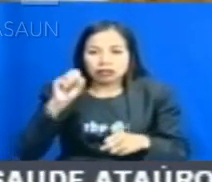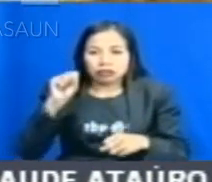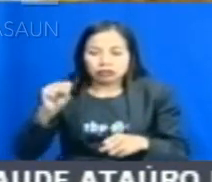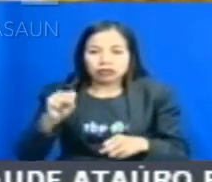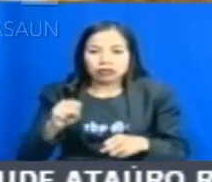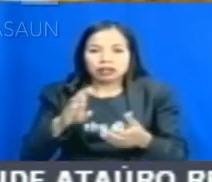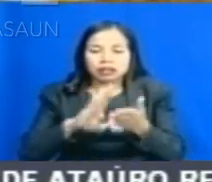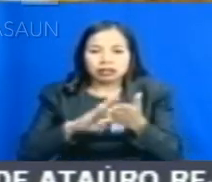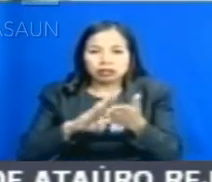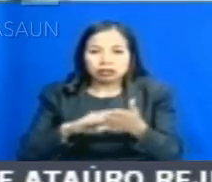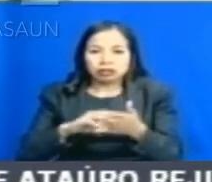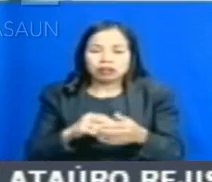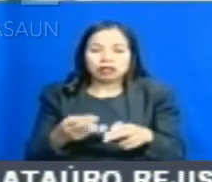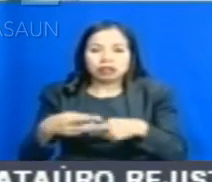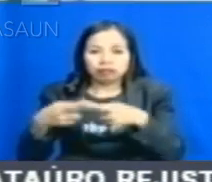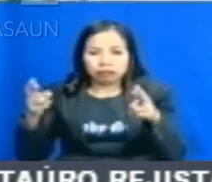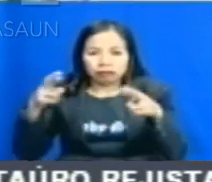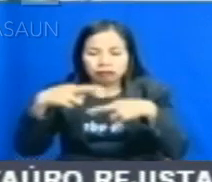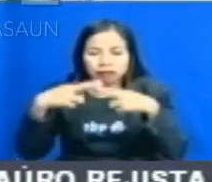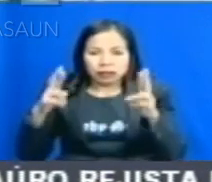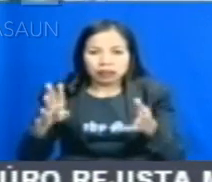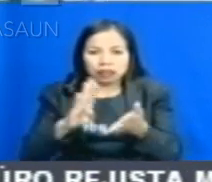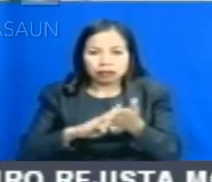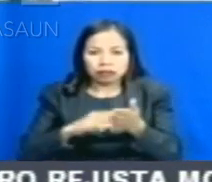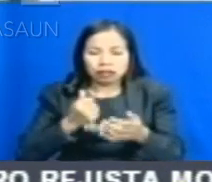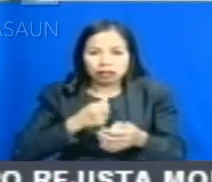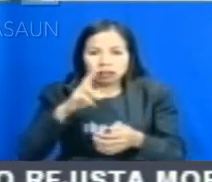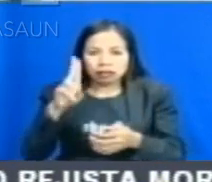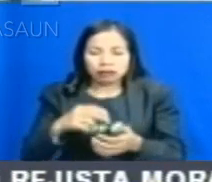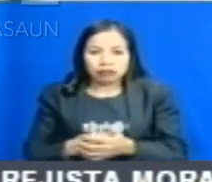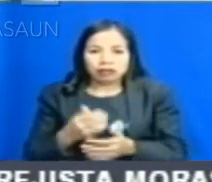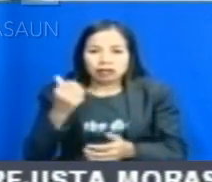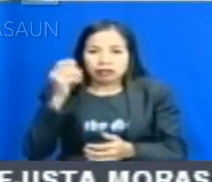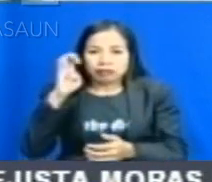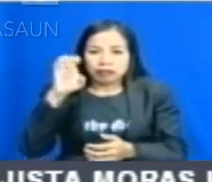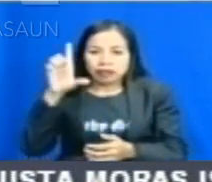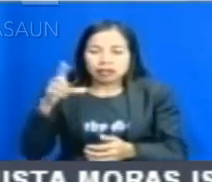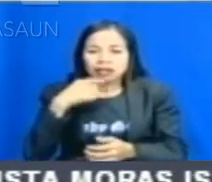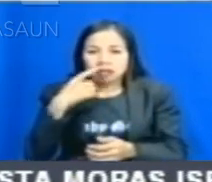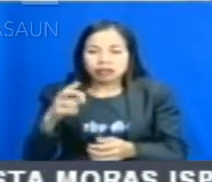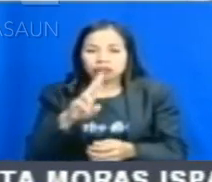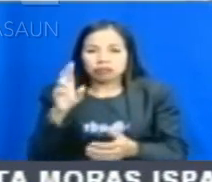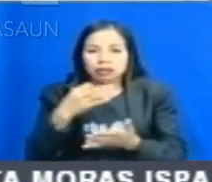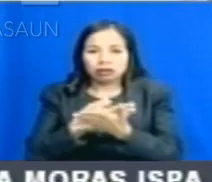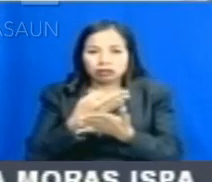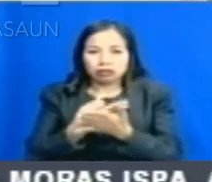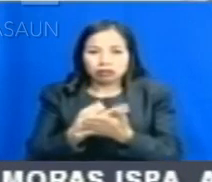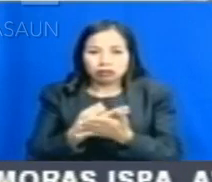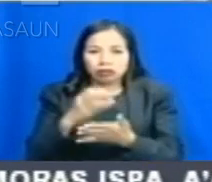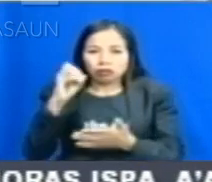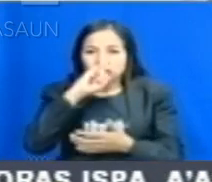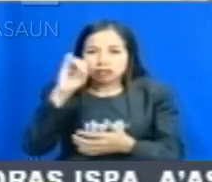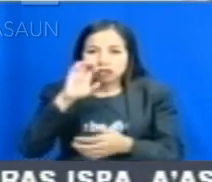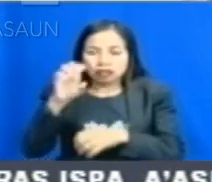Lourdes Sintolo no aumenta sala de aula ba escola STV aileu. Abel da condição hateting, execução orçamento geral